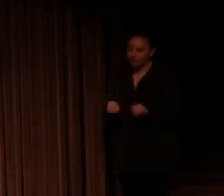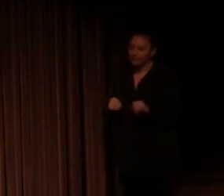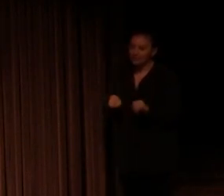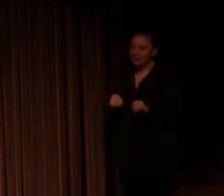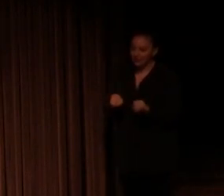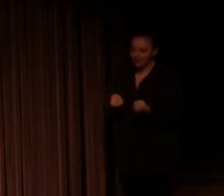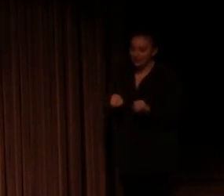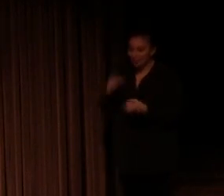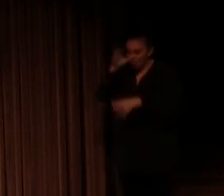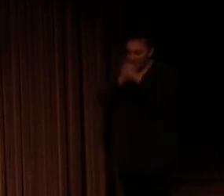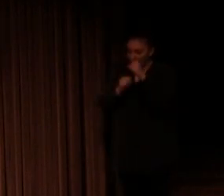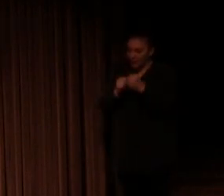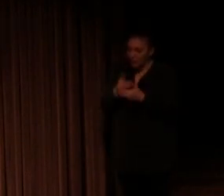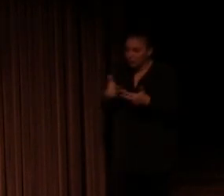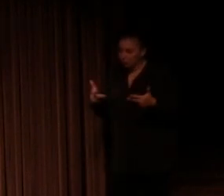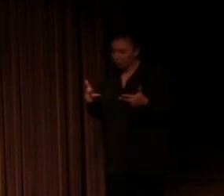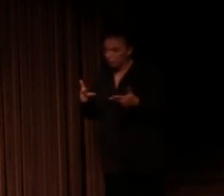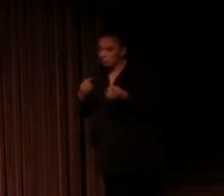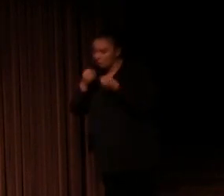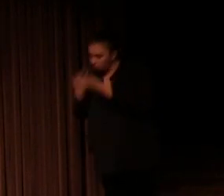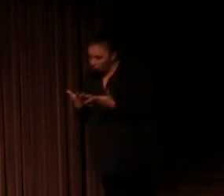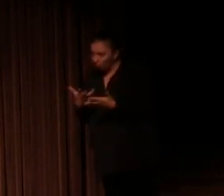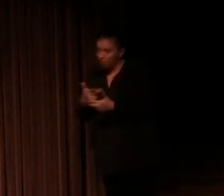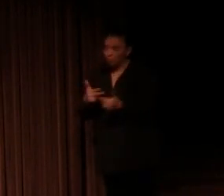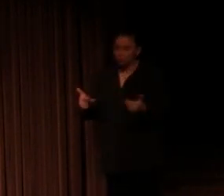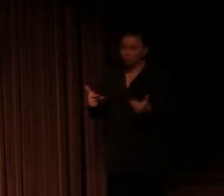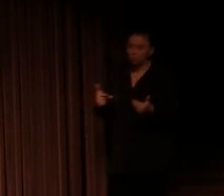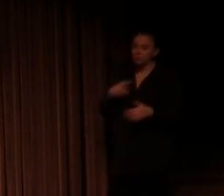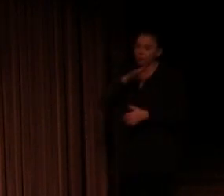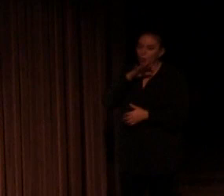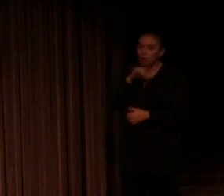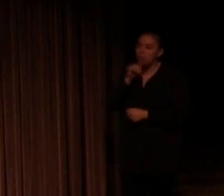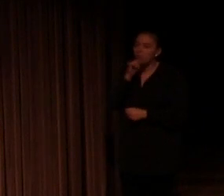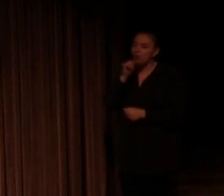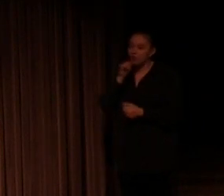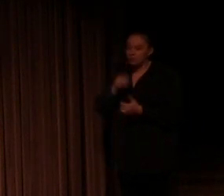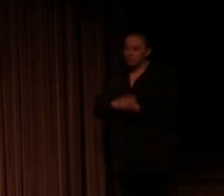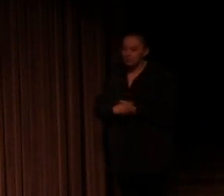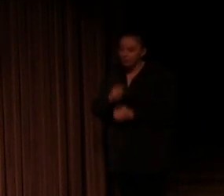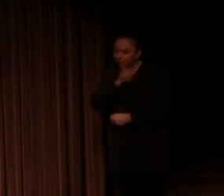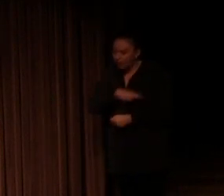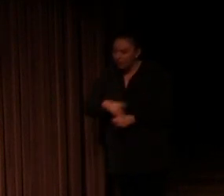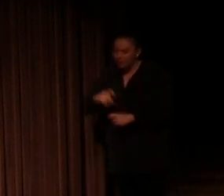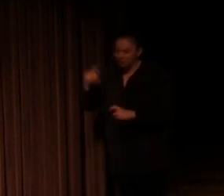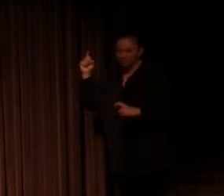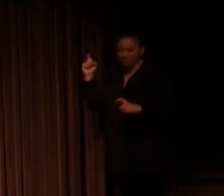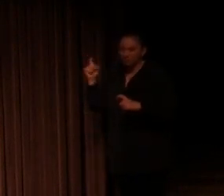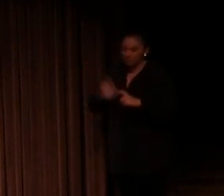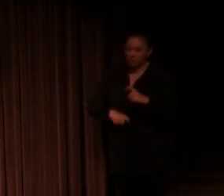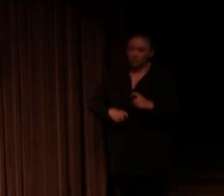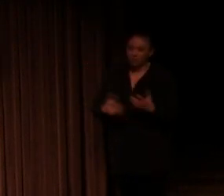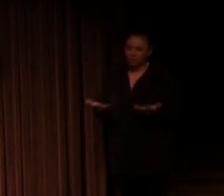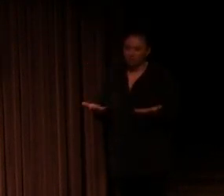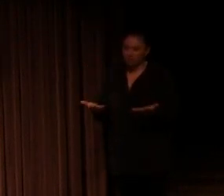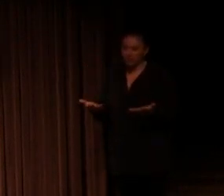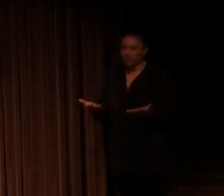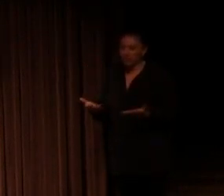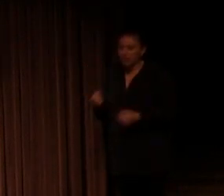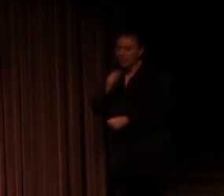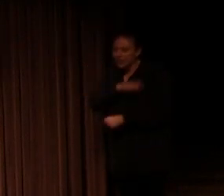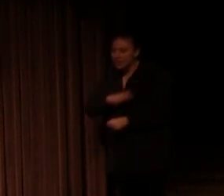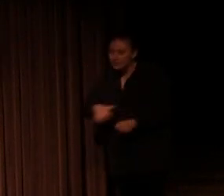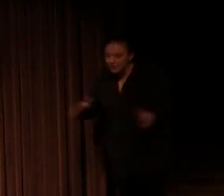mal criança violentada criança mal estimulada criança